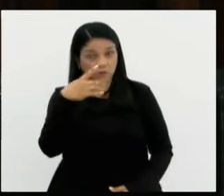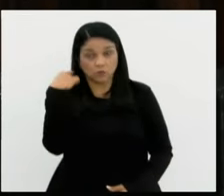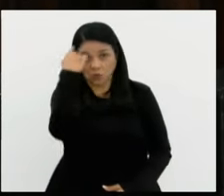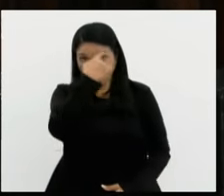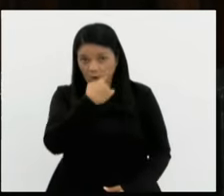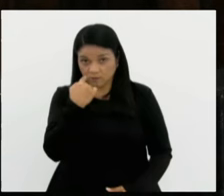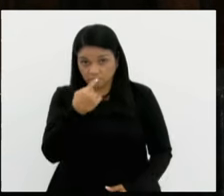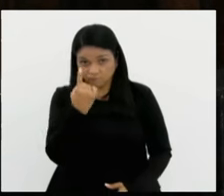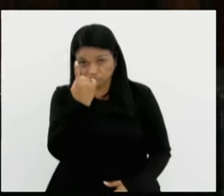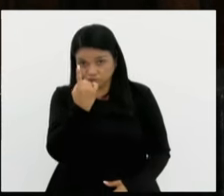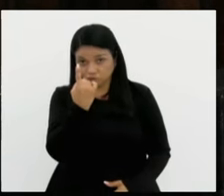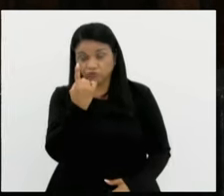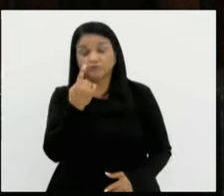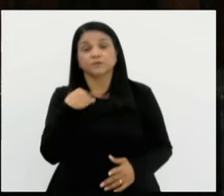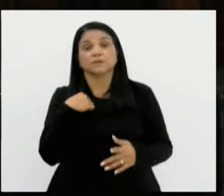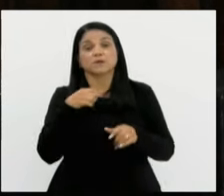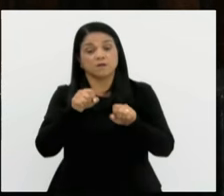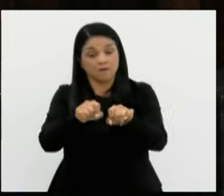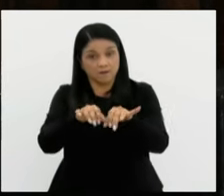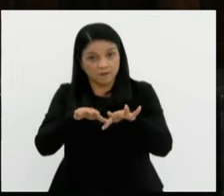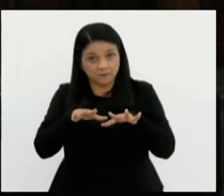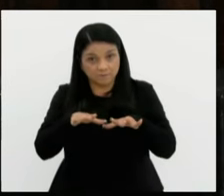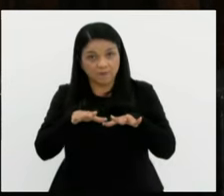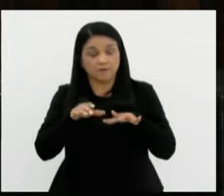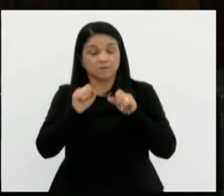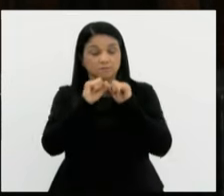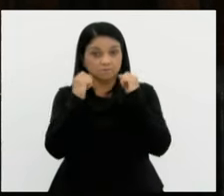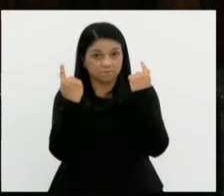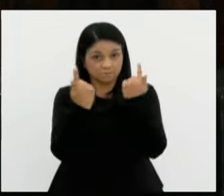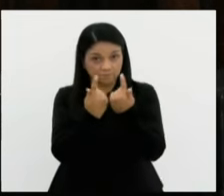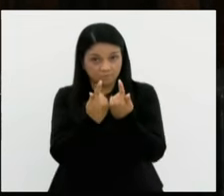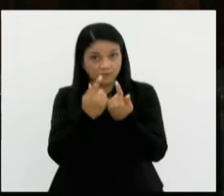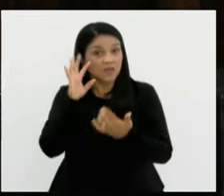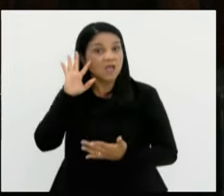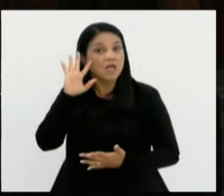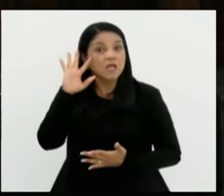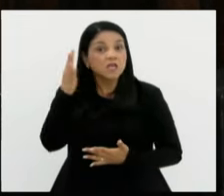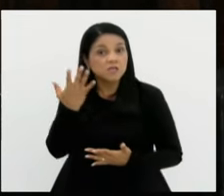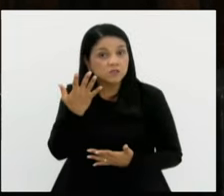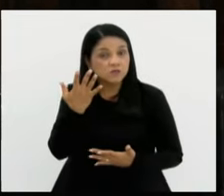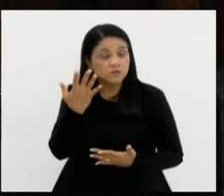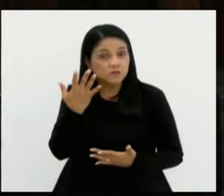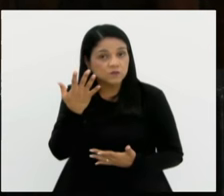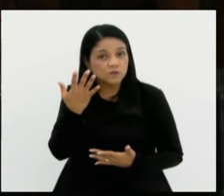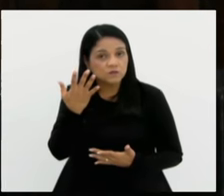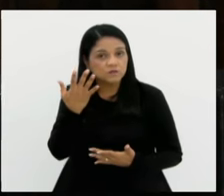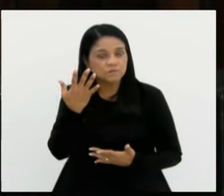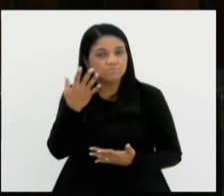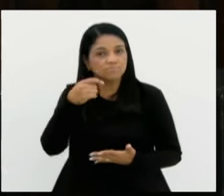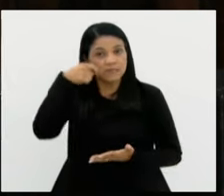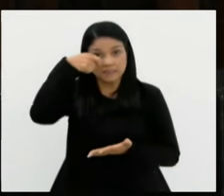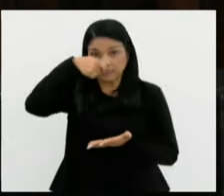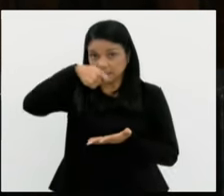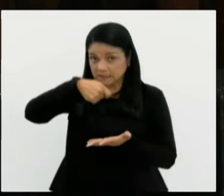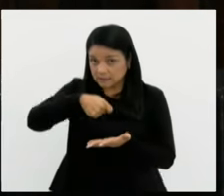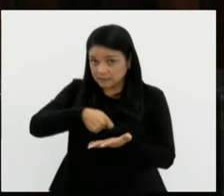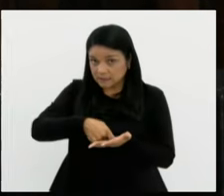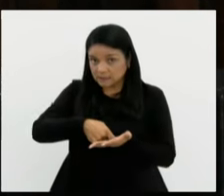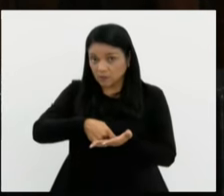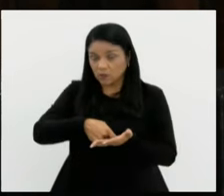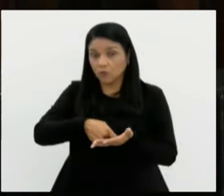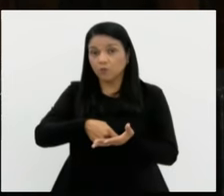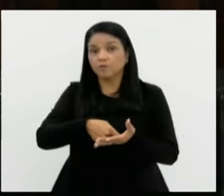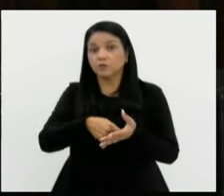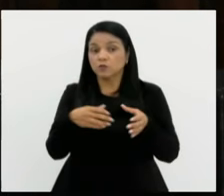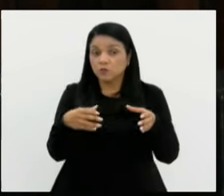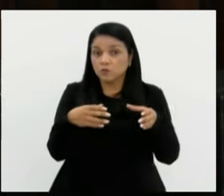Assembleia Legislativa do Estado do Rio de Janeiro para resolver sobre a decisão em quórum de